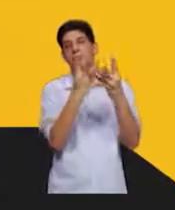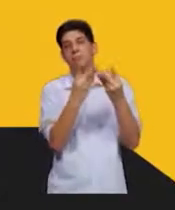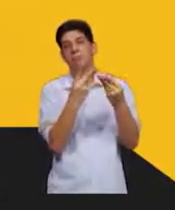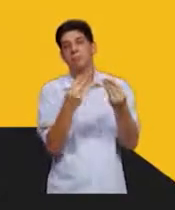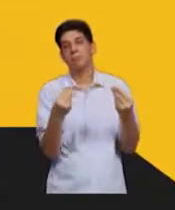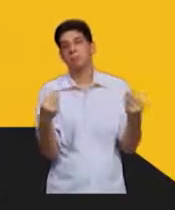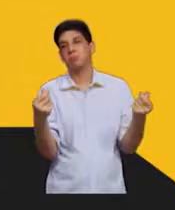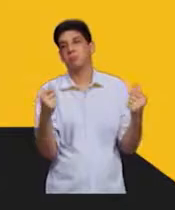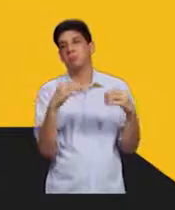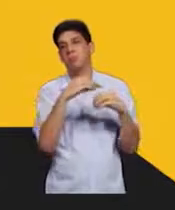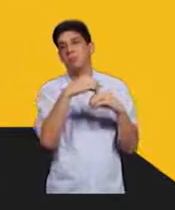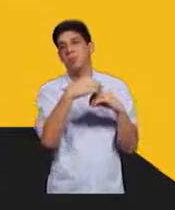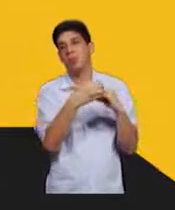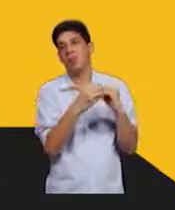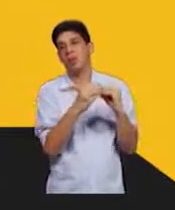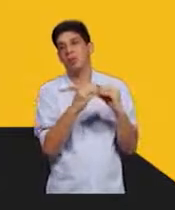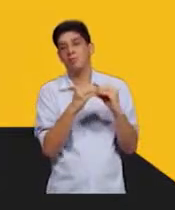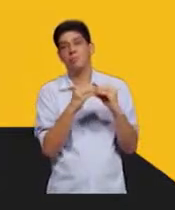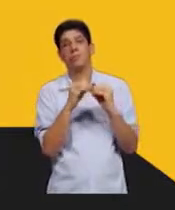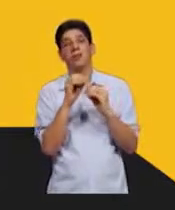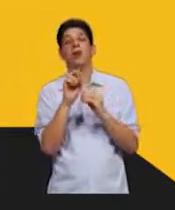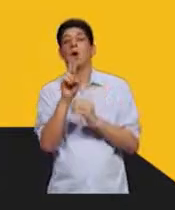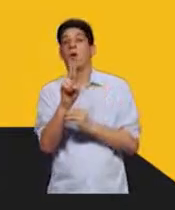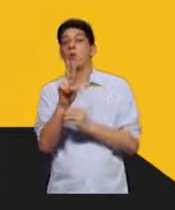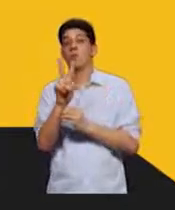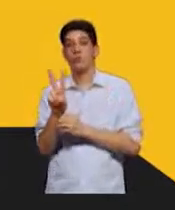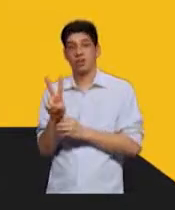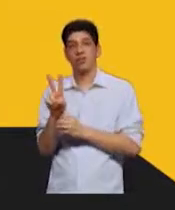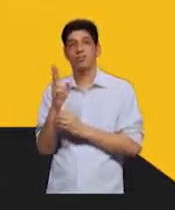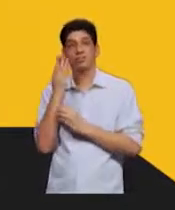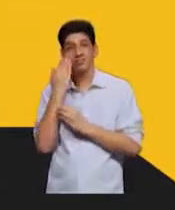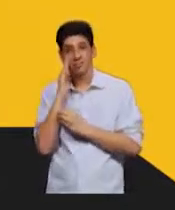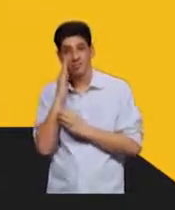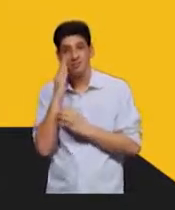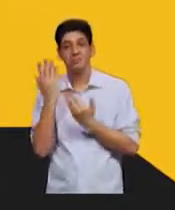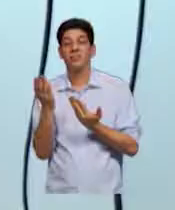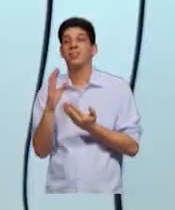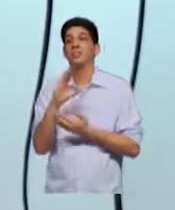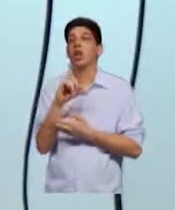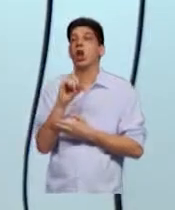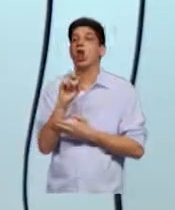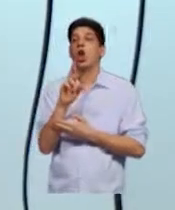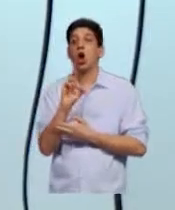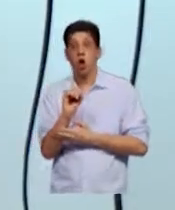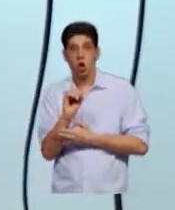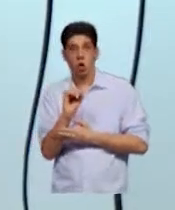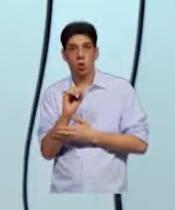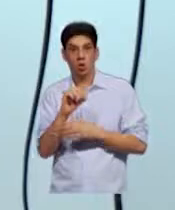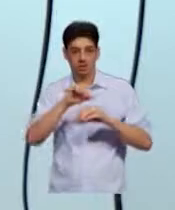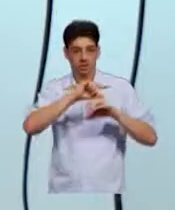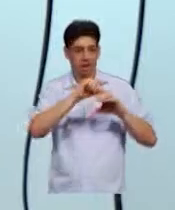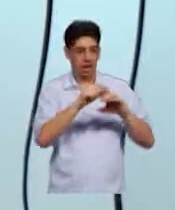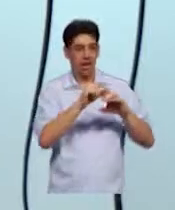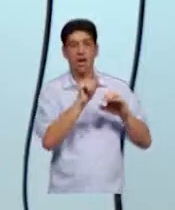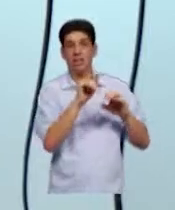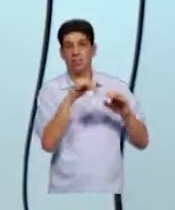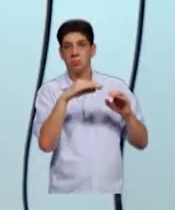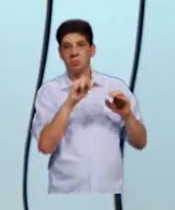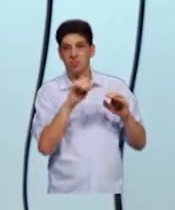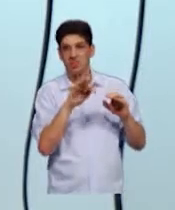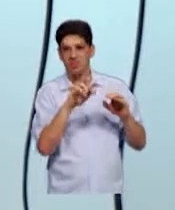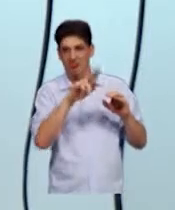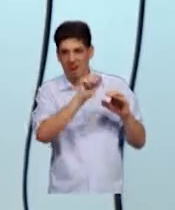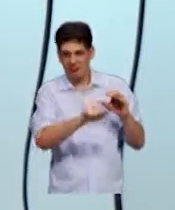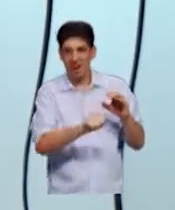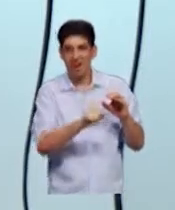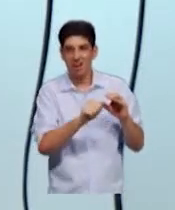Desfaz essa molécula e o cloro vai ficar solto. O cloro solto na atmosfera, ele chega até a camada de ozônio e